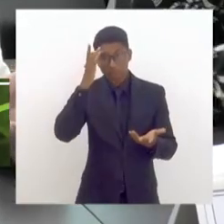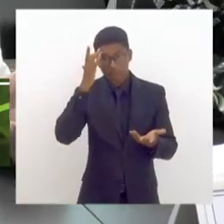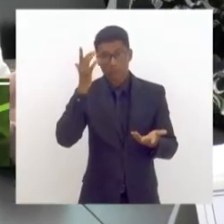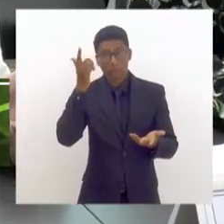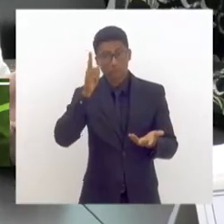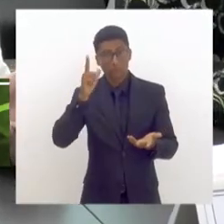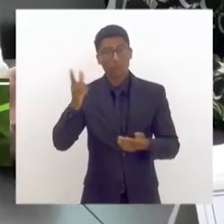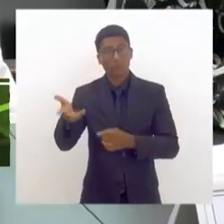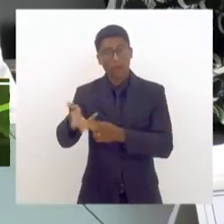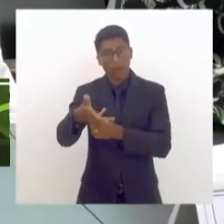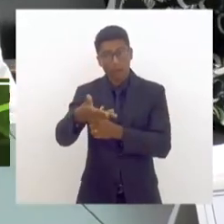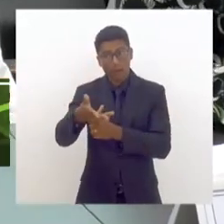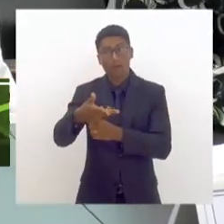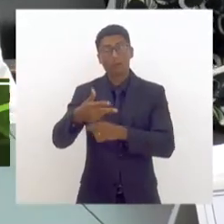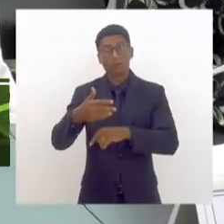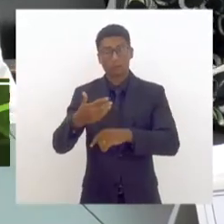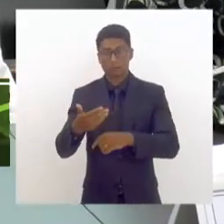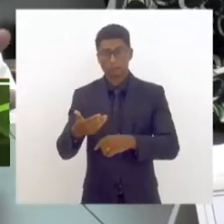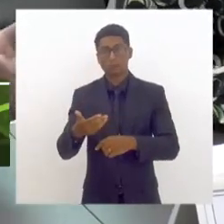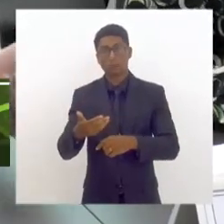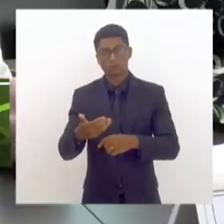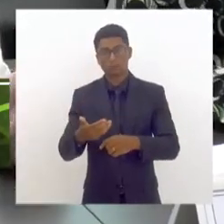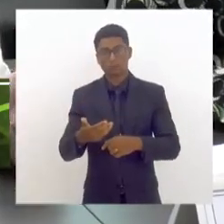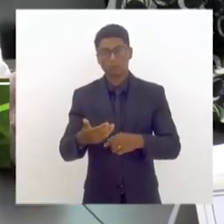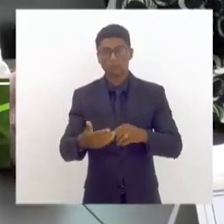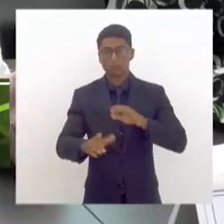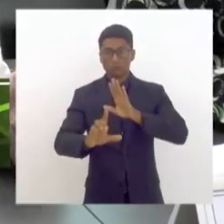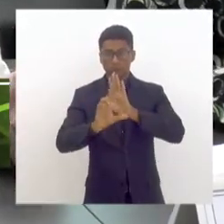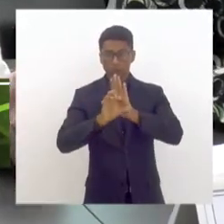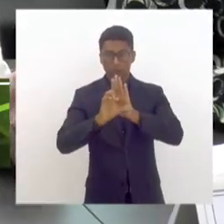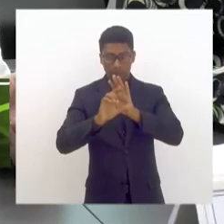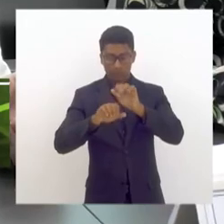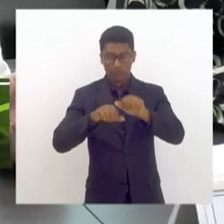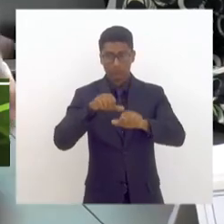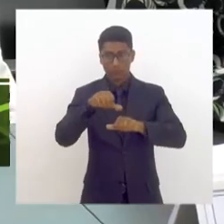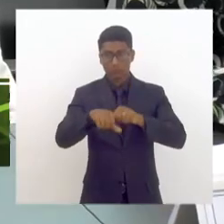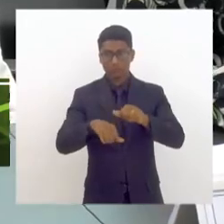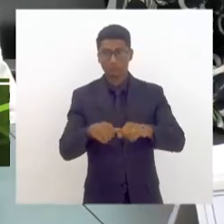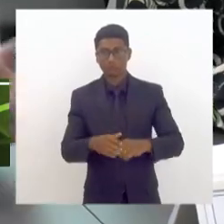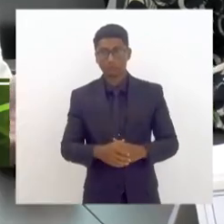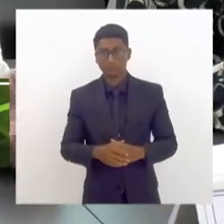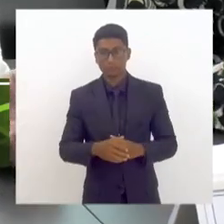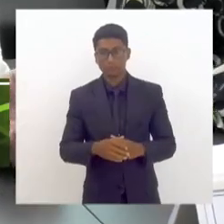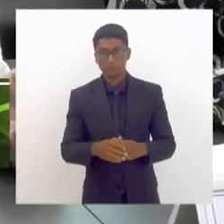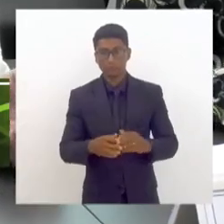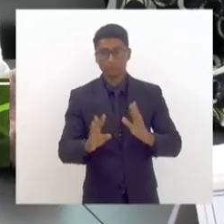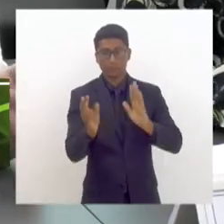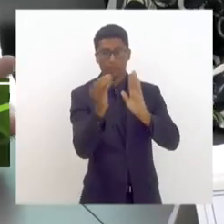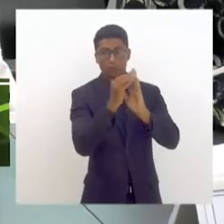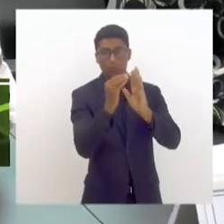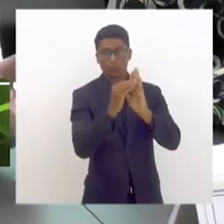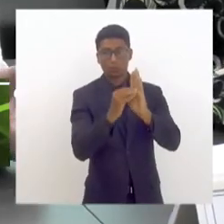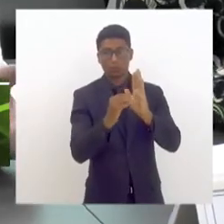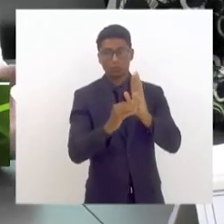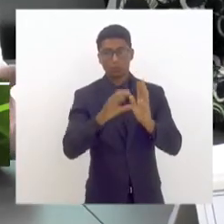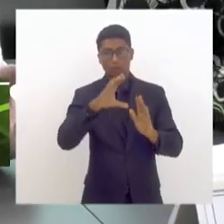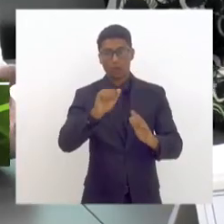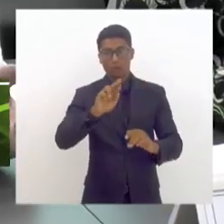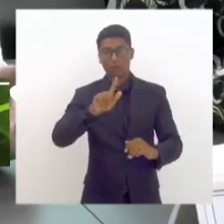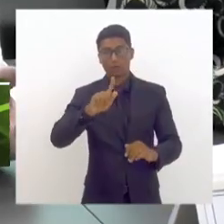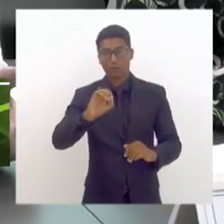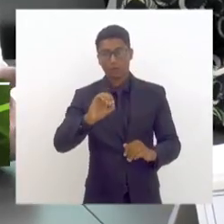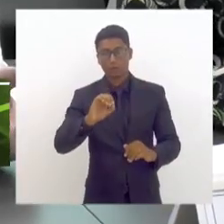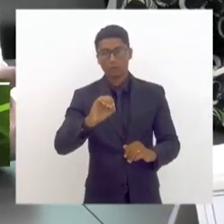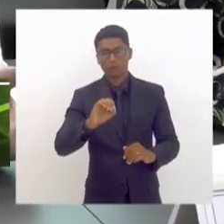rápido fazer uma proposta de alteração dessa norma para inclusão dos cargos. É um número pequeno de